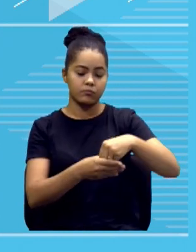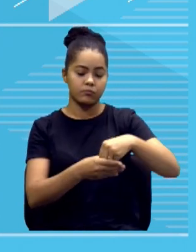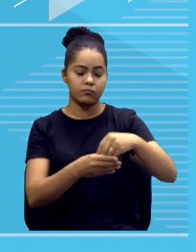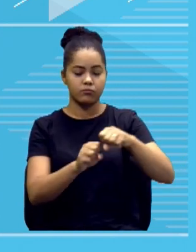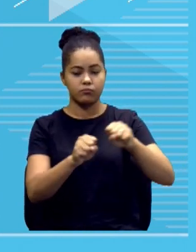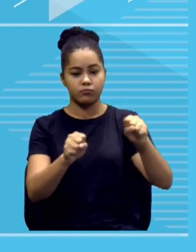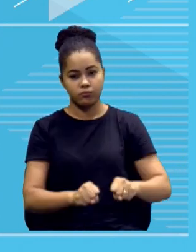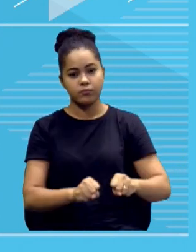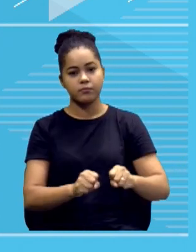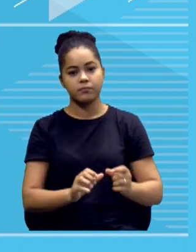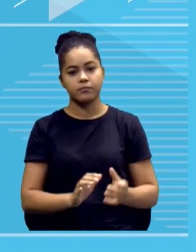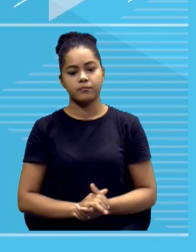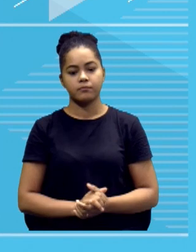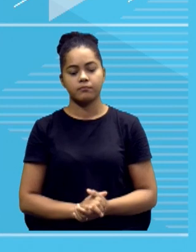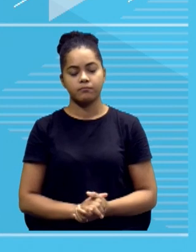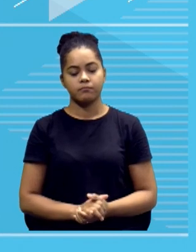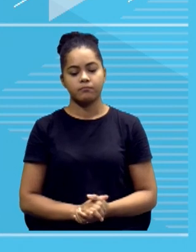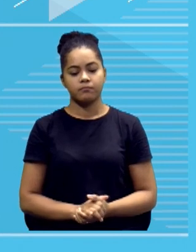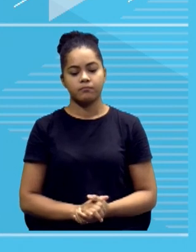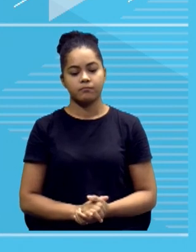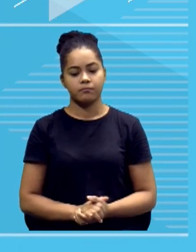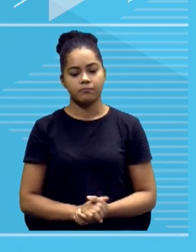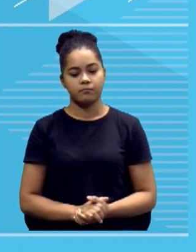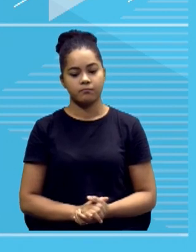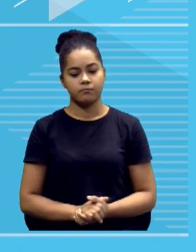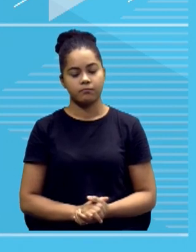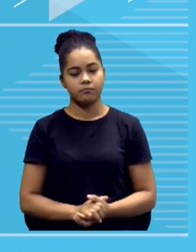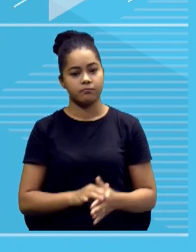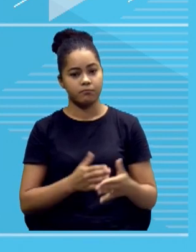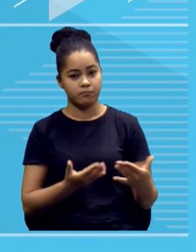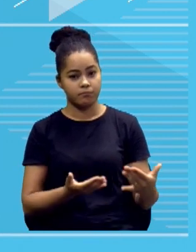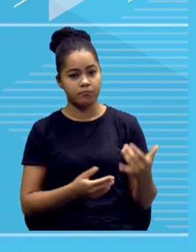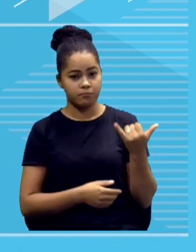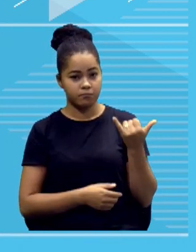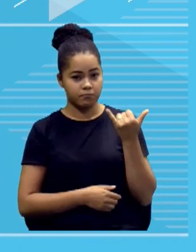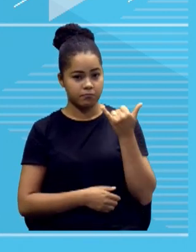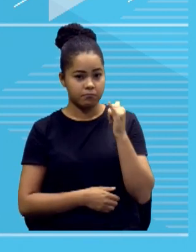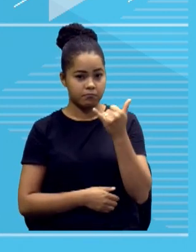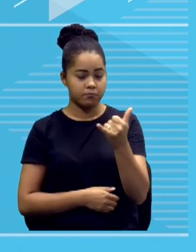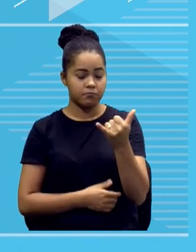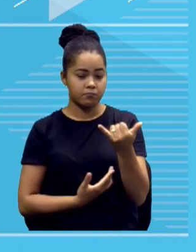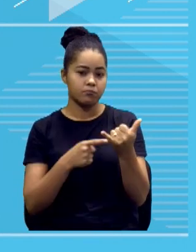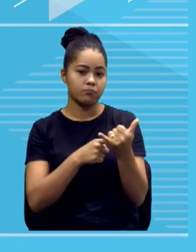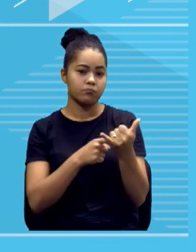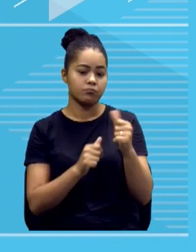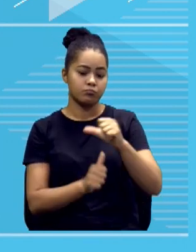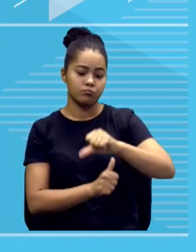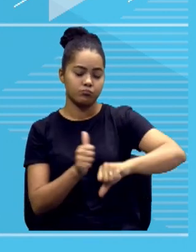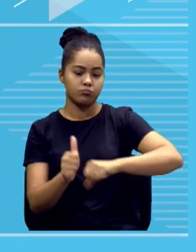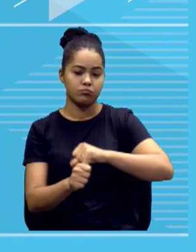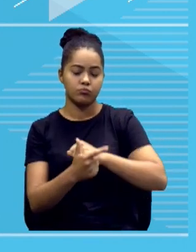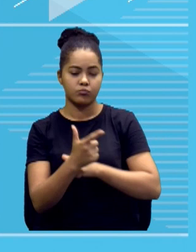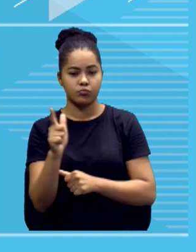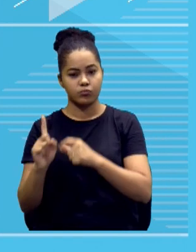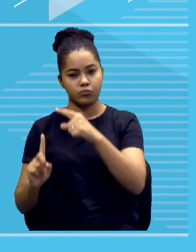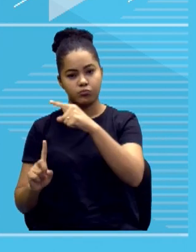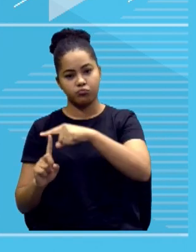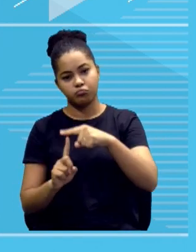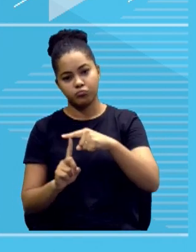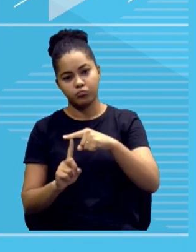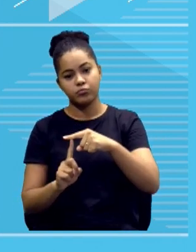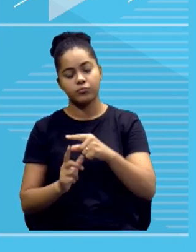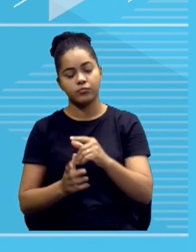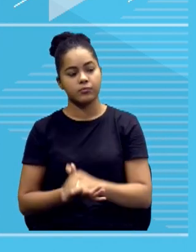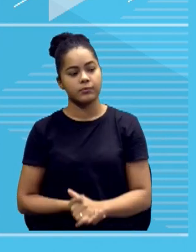Beleza? Então é isso que um gerador faz. Ele pega uma outra energia e joga para a energia elétrica. Qualquer uma delas ali, a gente vai